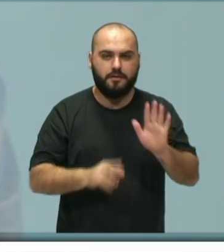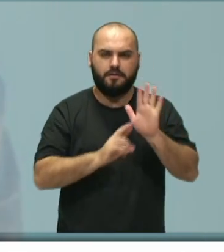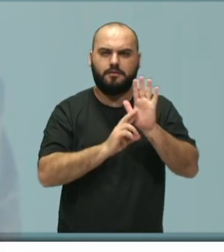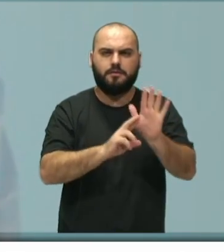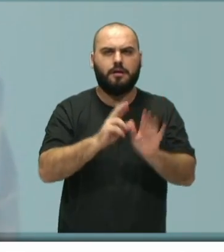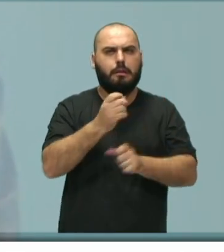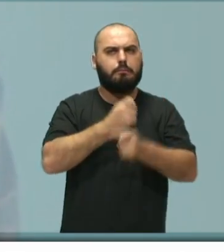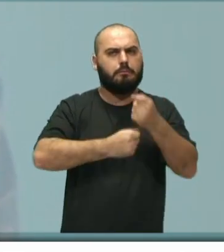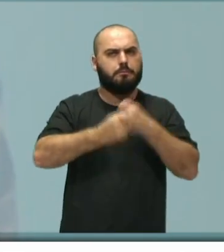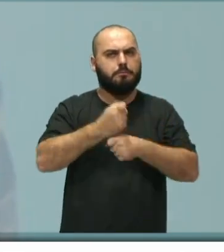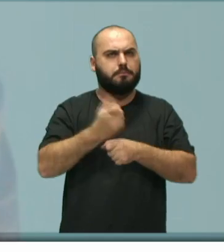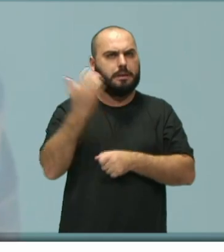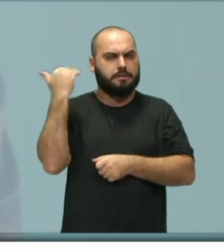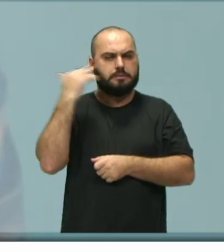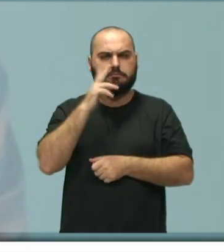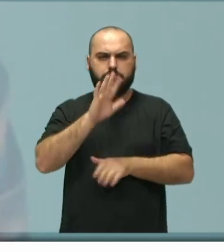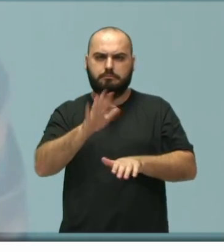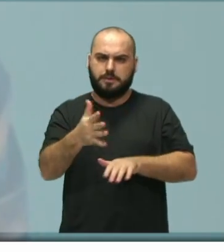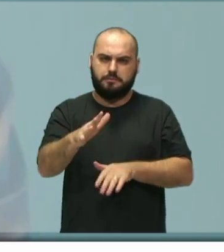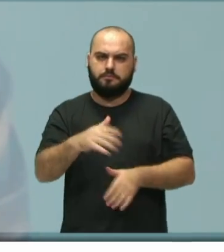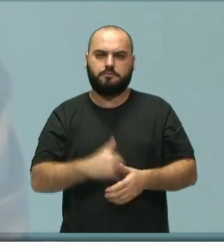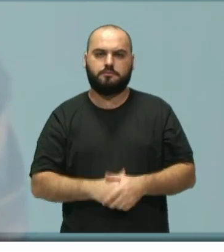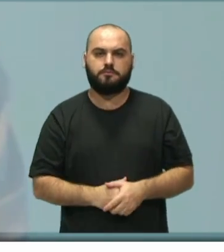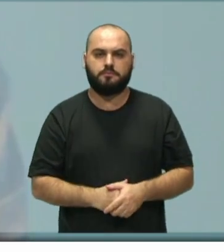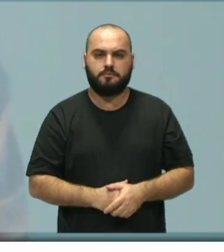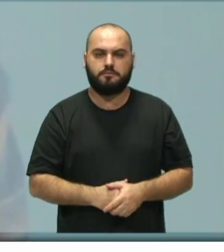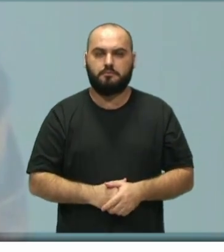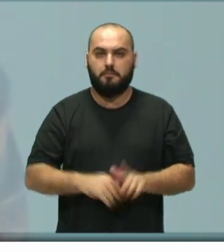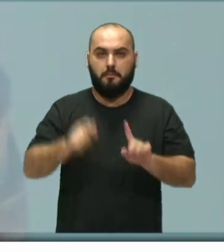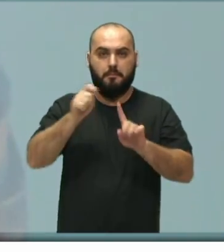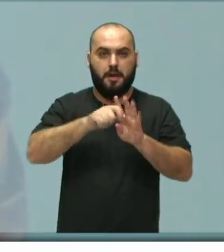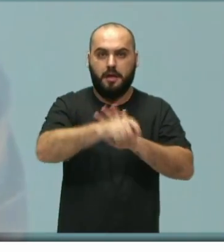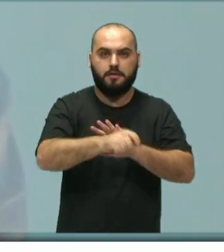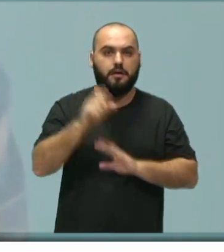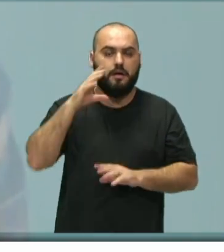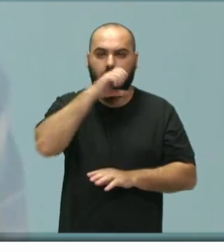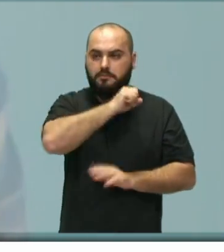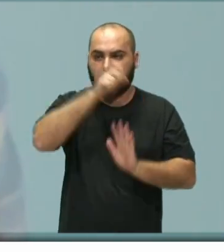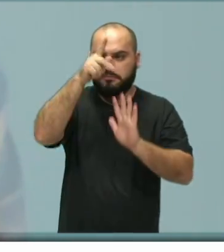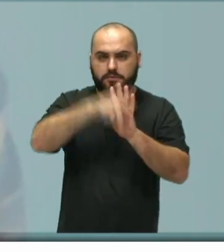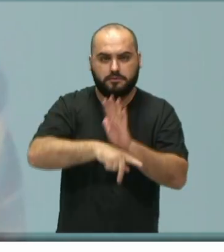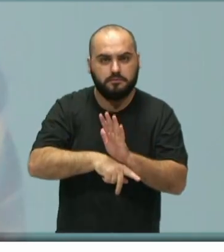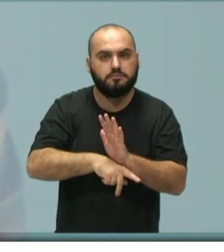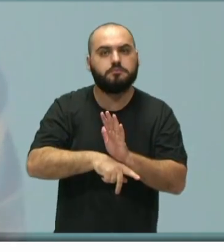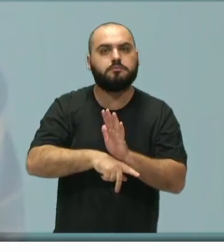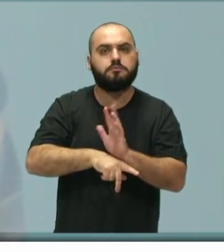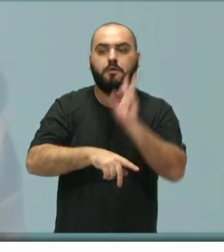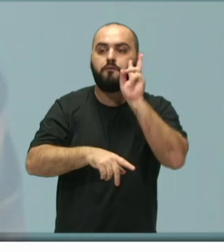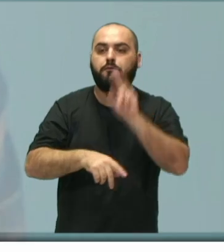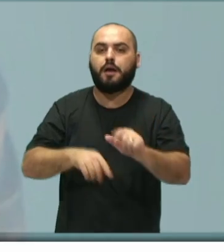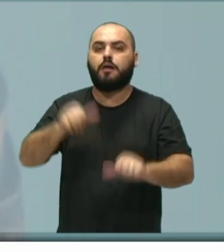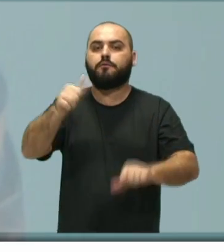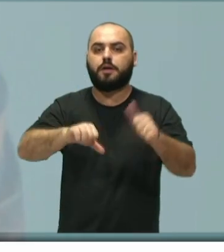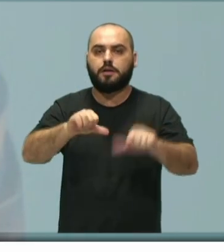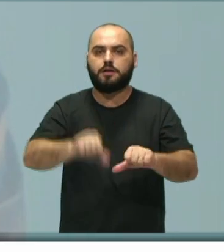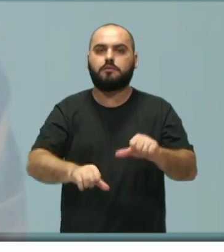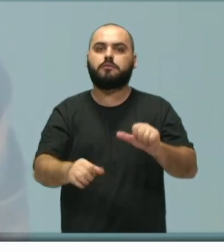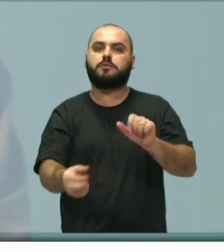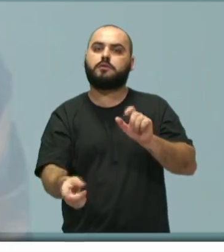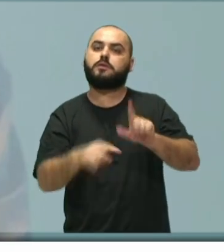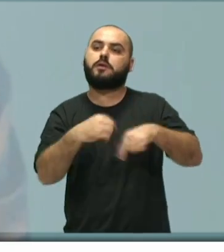ano passado. Ali, questão de meses, eles lançam o projeto, né, avaliam e devolvem o